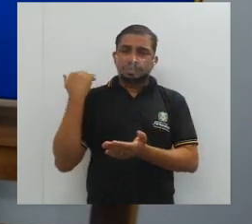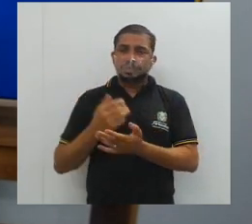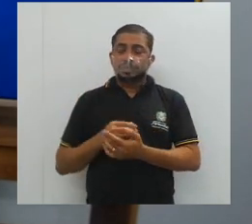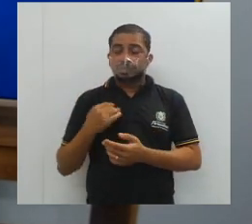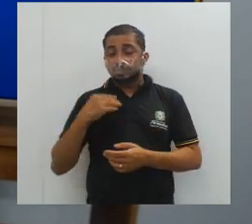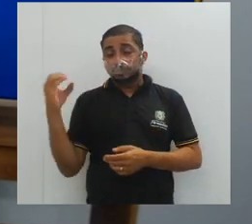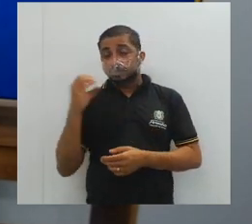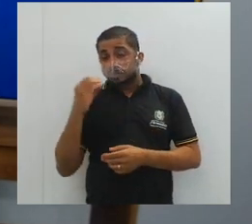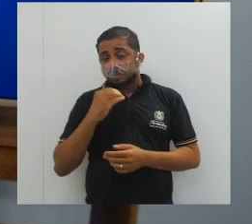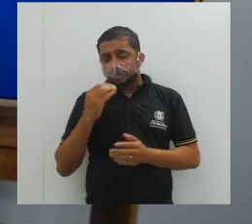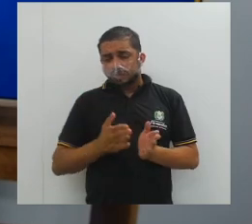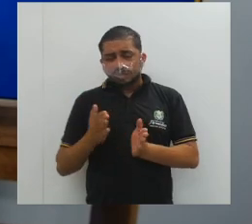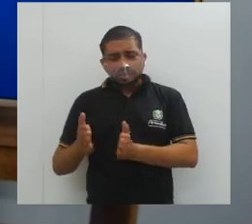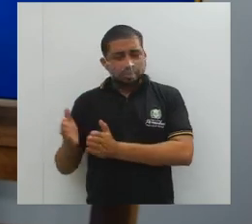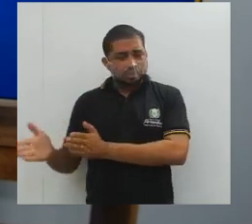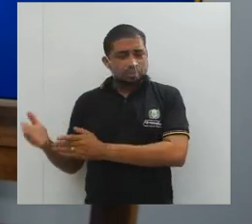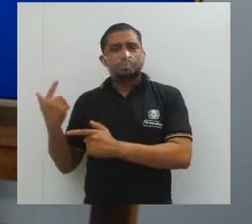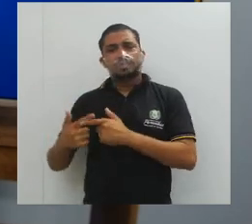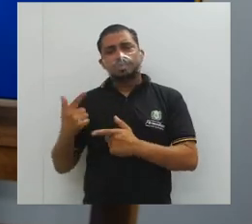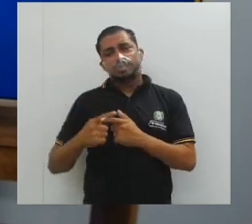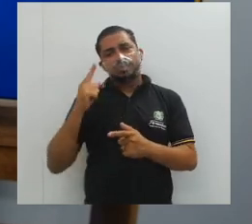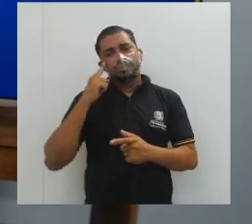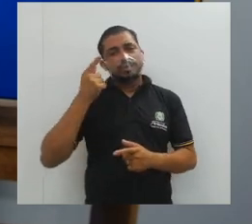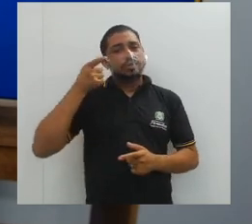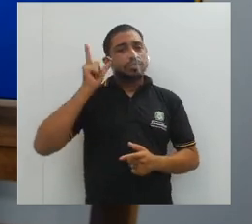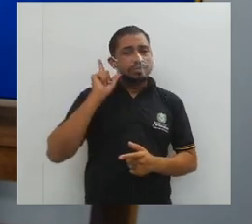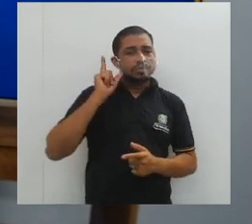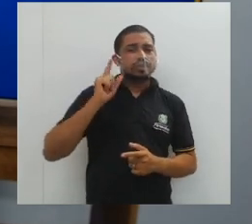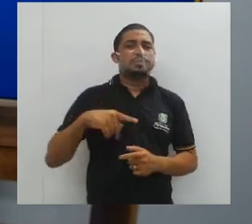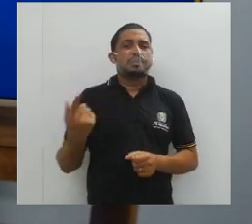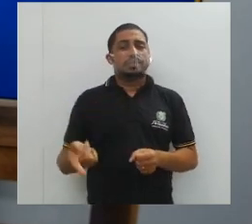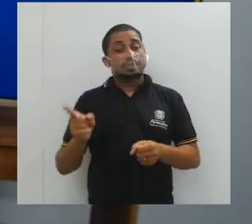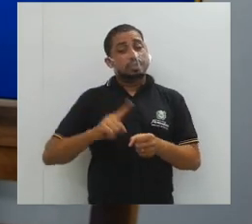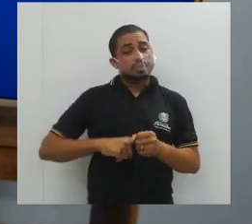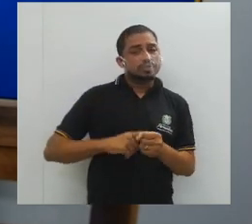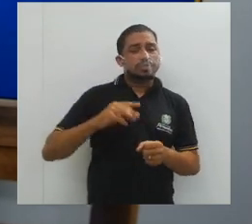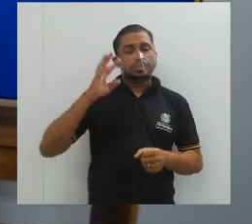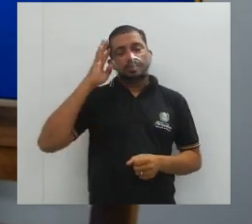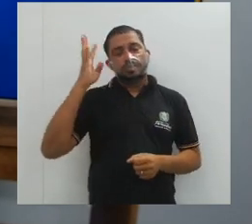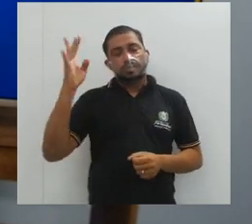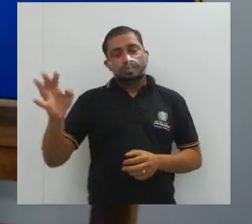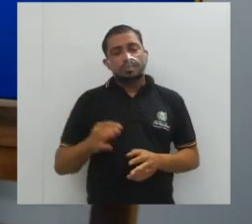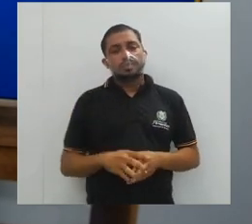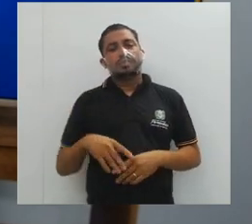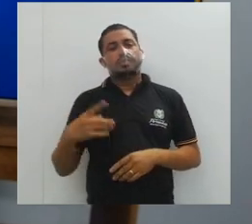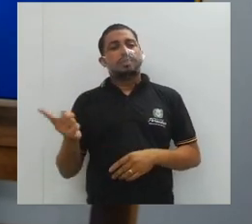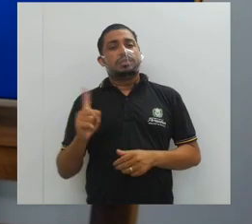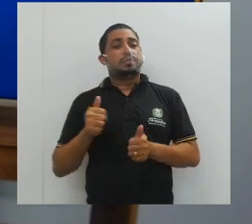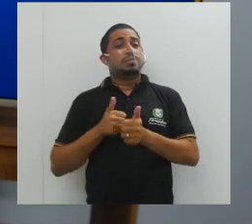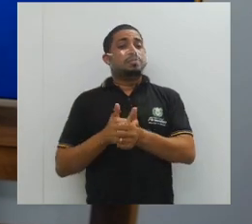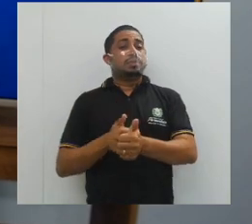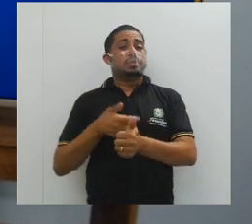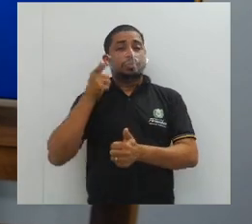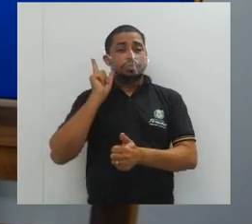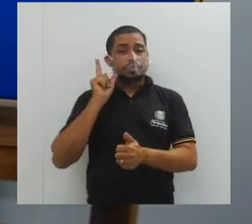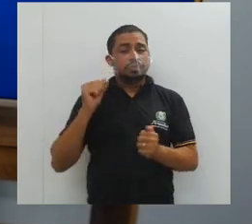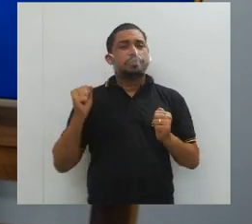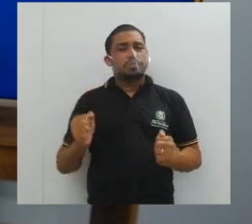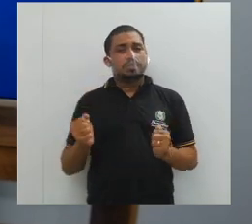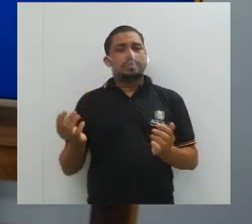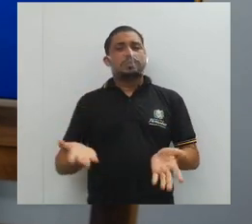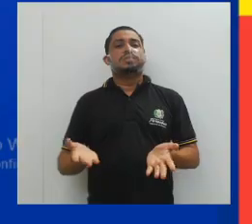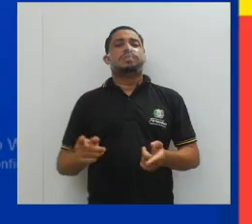aqui nesses primeiros momentos, porque foi o que a gente viu ontem para retomar o raciocínio e quem não acompanhou outro poder acompanhar com a gente